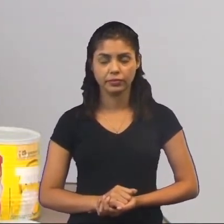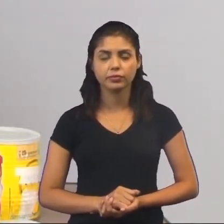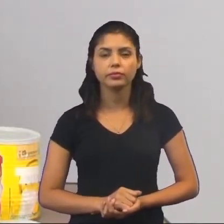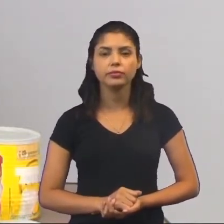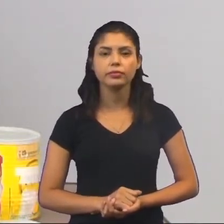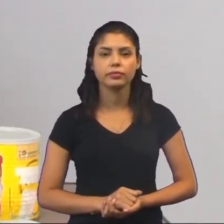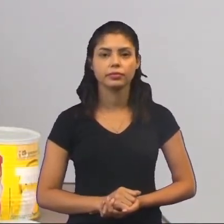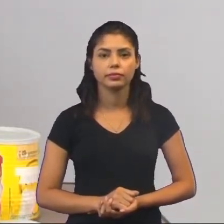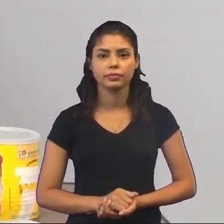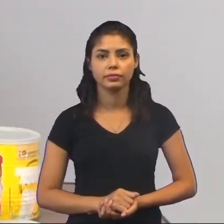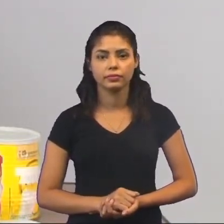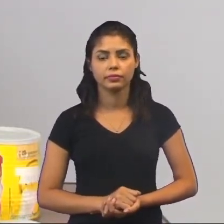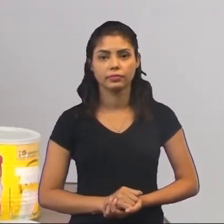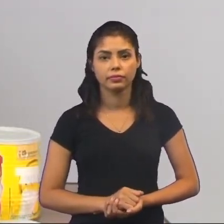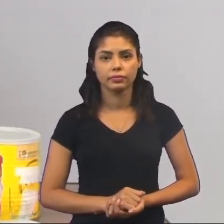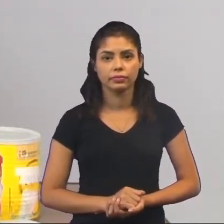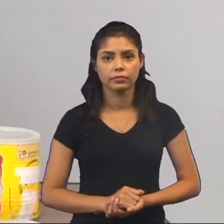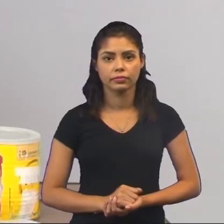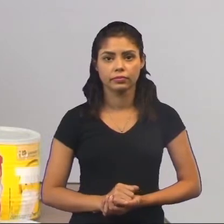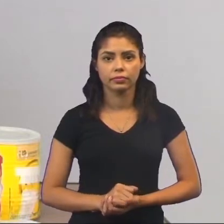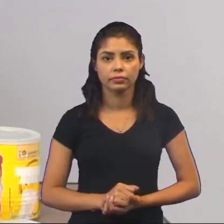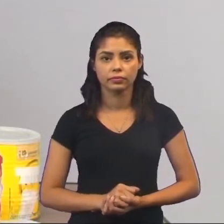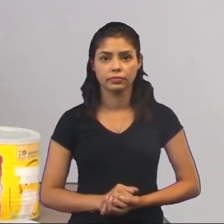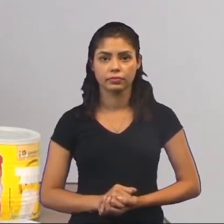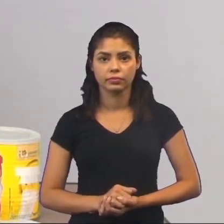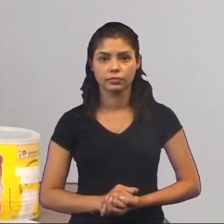Meia caixa de leite condensado.